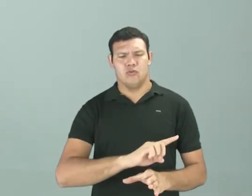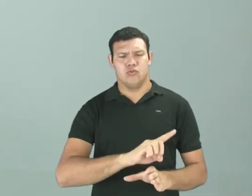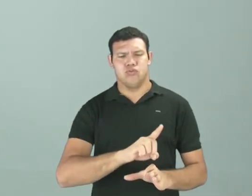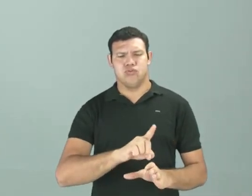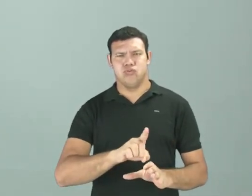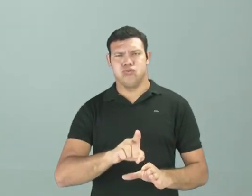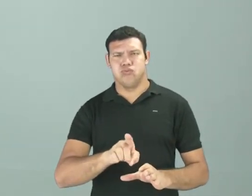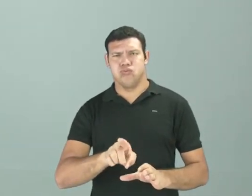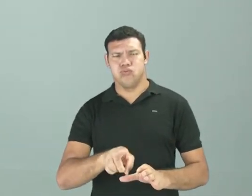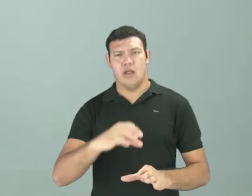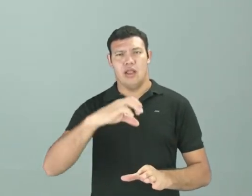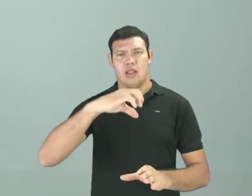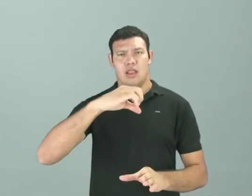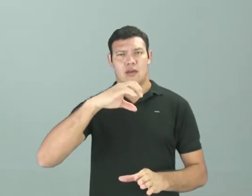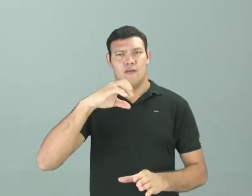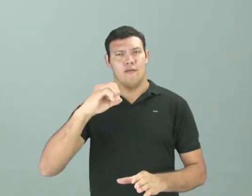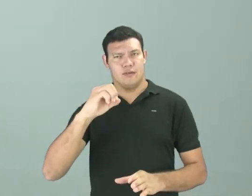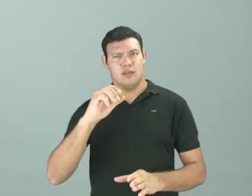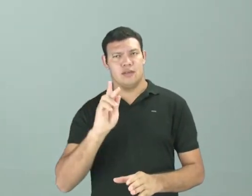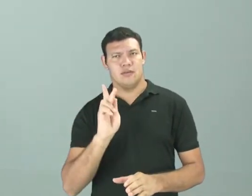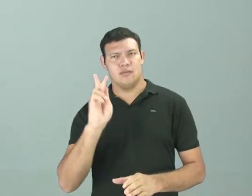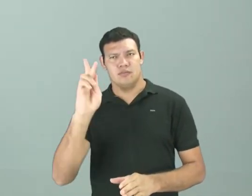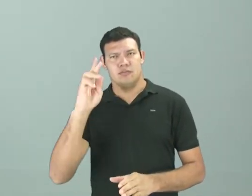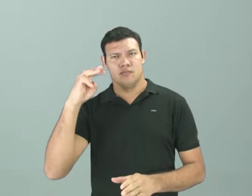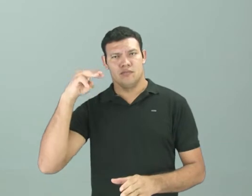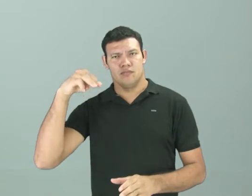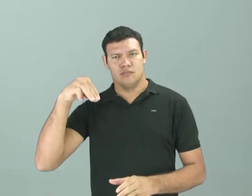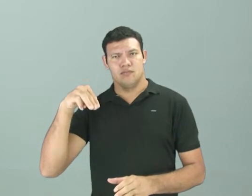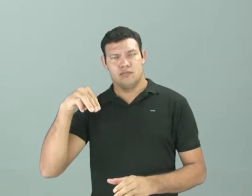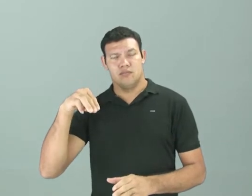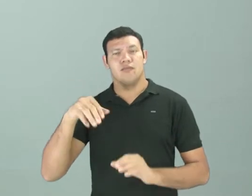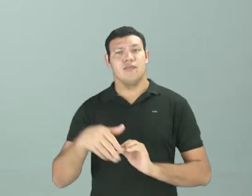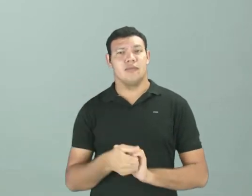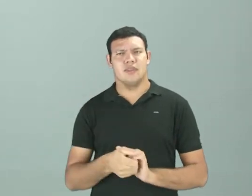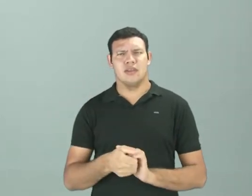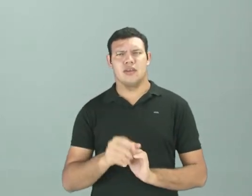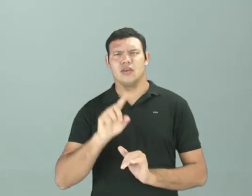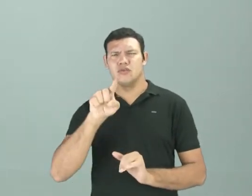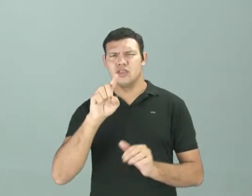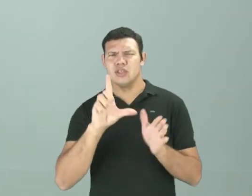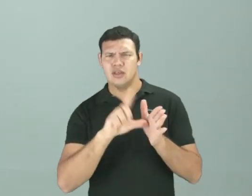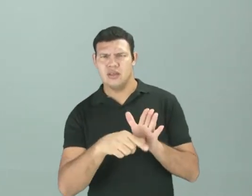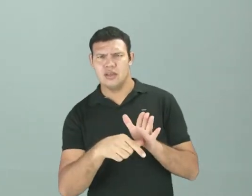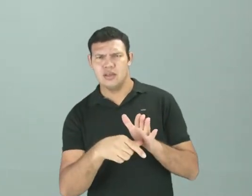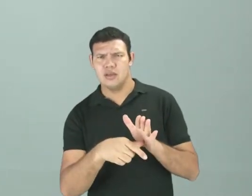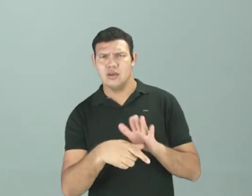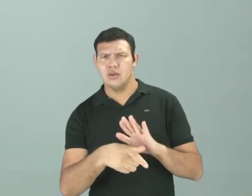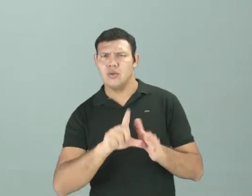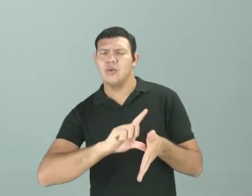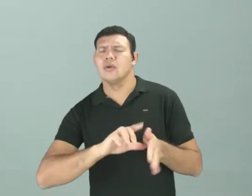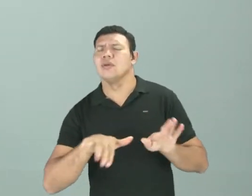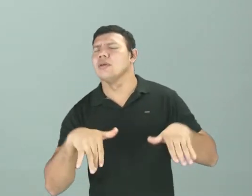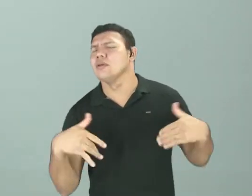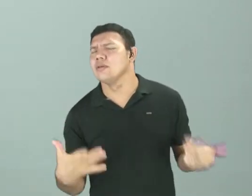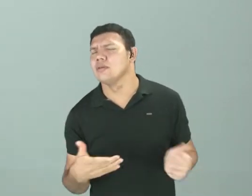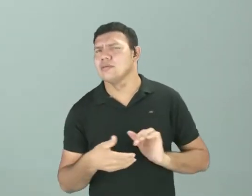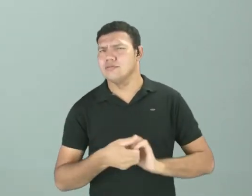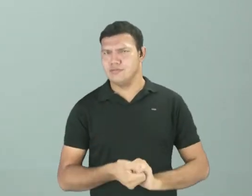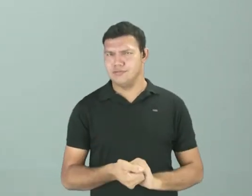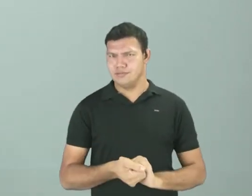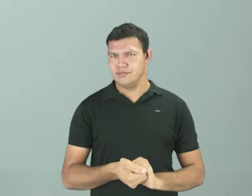vai acontecer com o tempo? Você vai chegar um pouco depois das 3 horas? Ou será que você vai chegar um pouco antes das 3